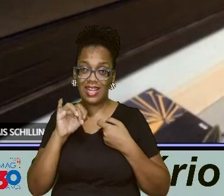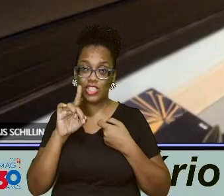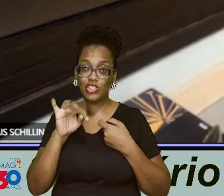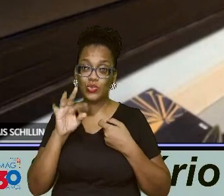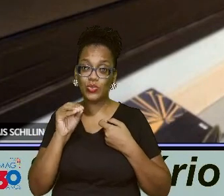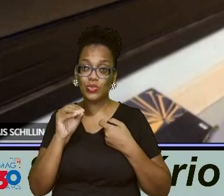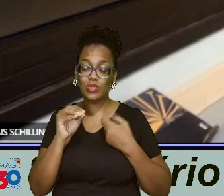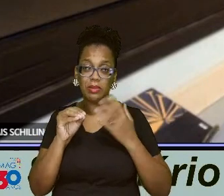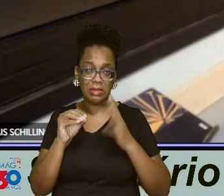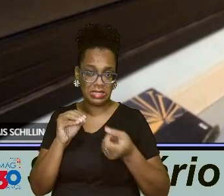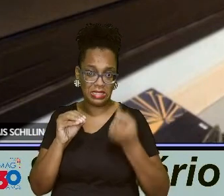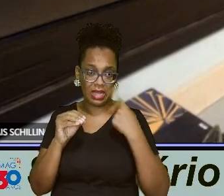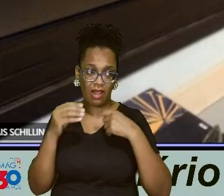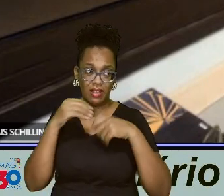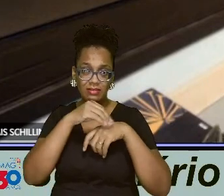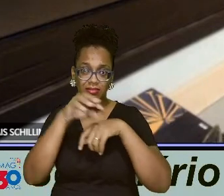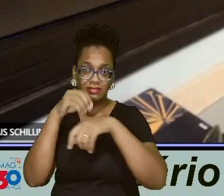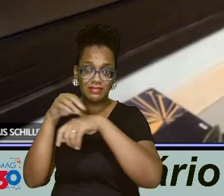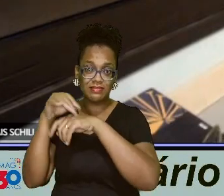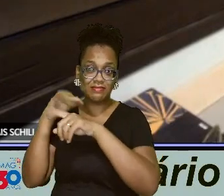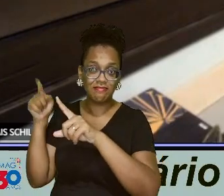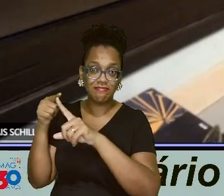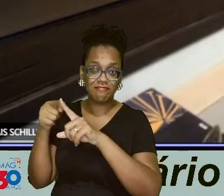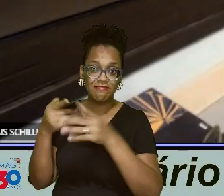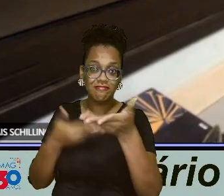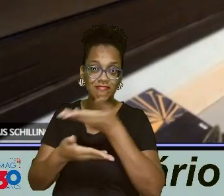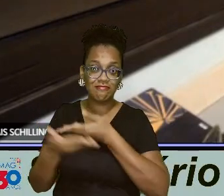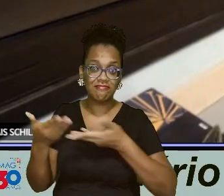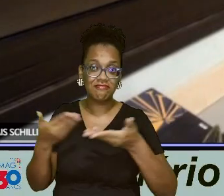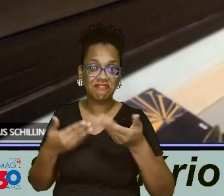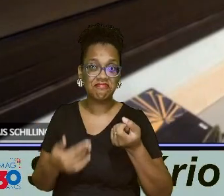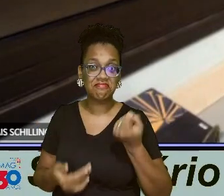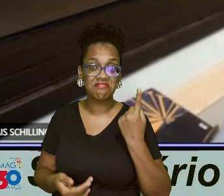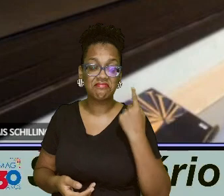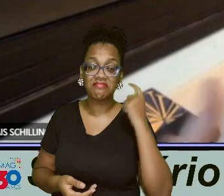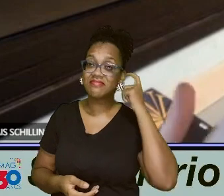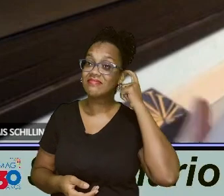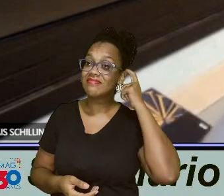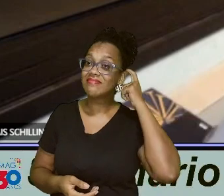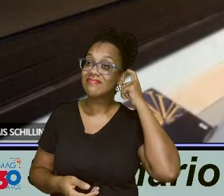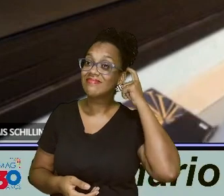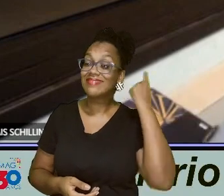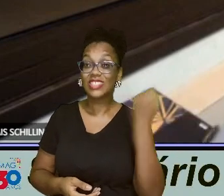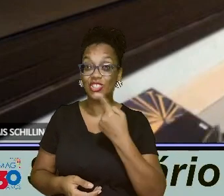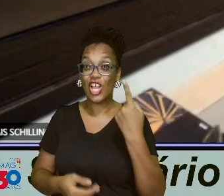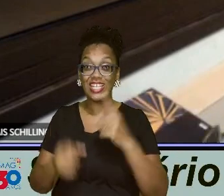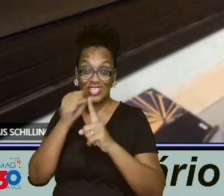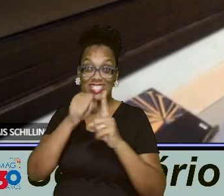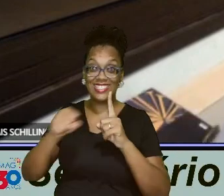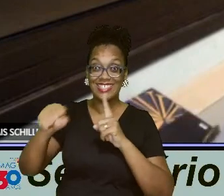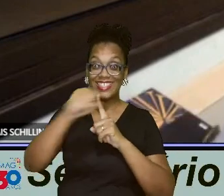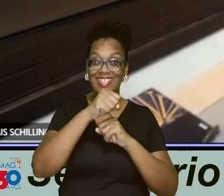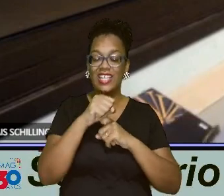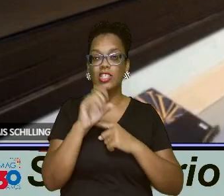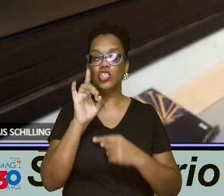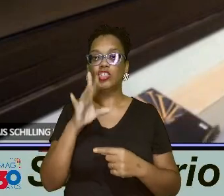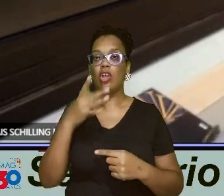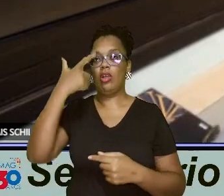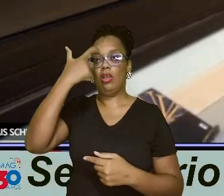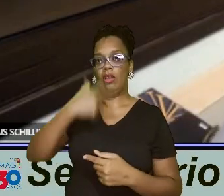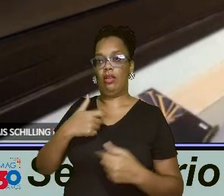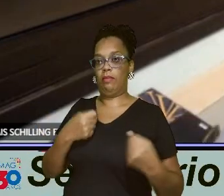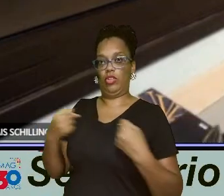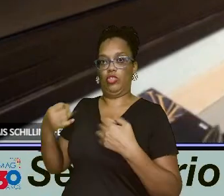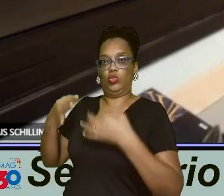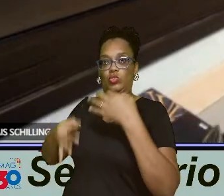será que nós compartilhamos desse propósito? Será que nós, enquanto sociedade, vamos pensar assim, não só enquanto poder